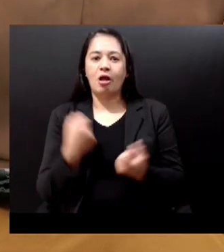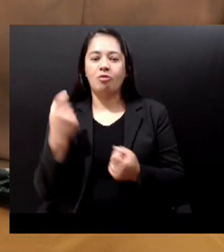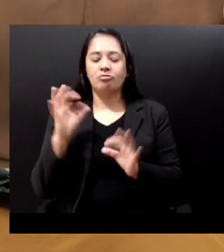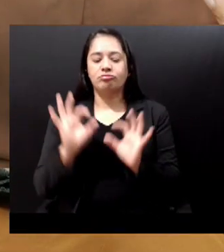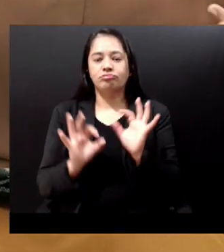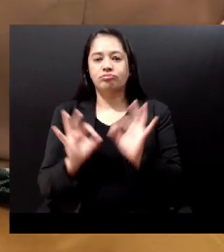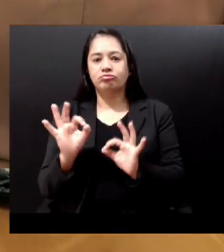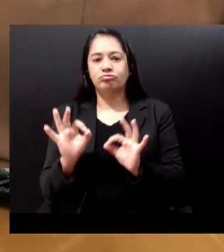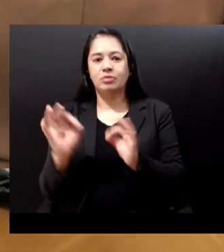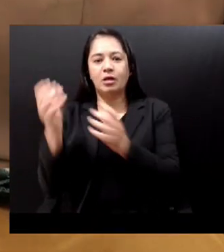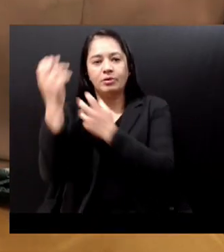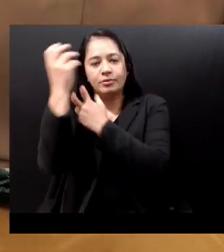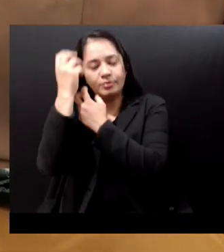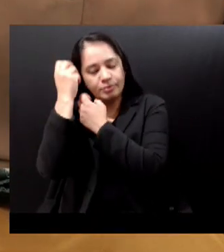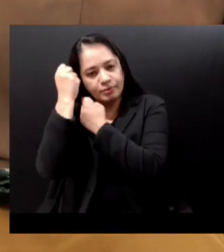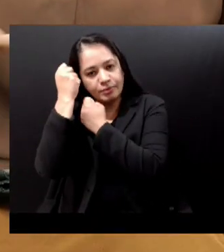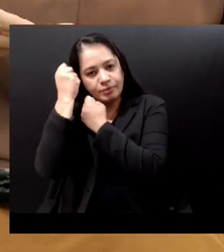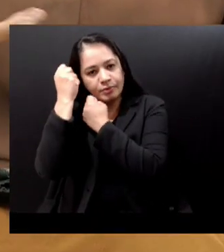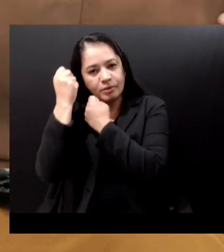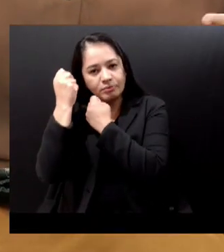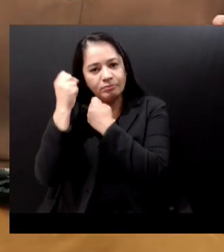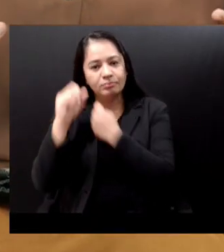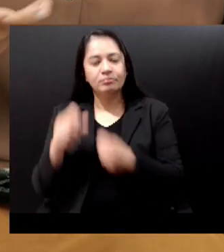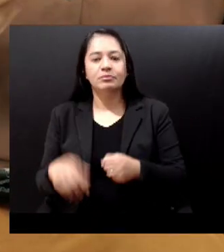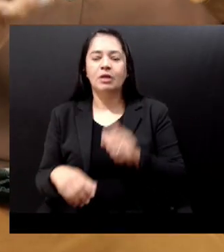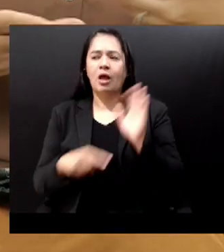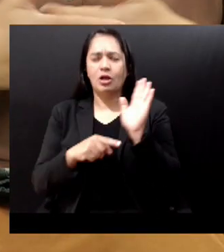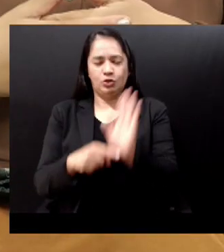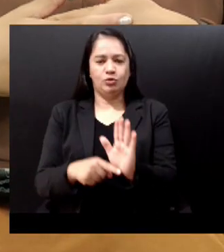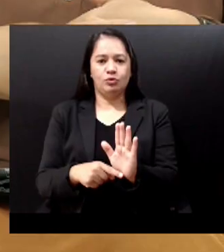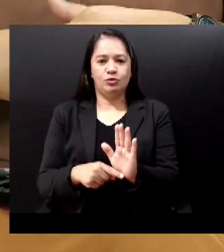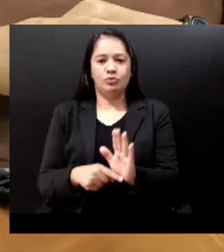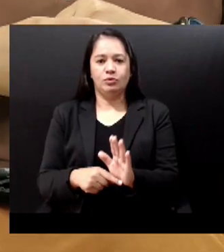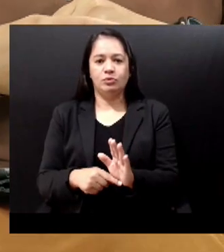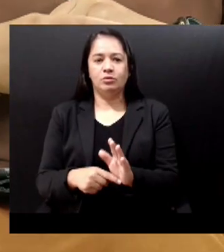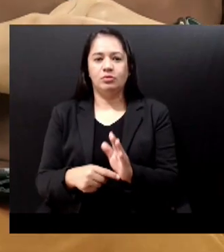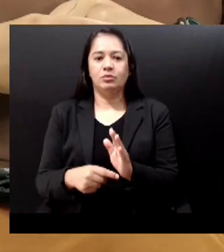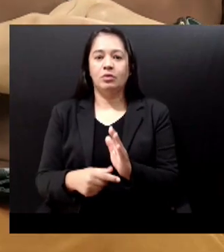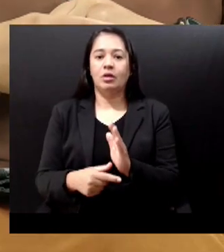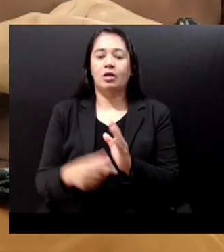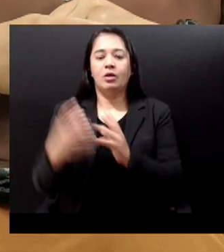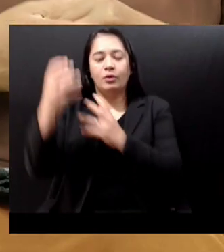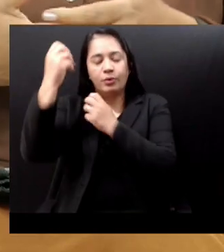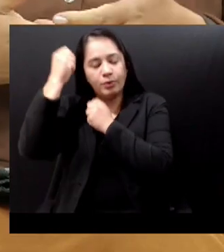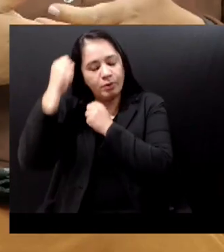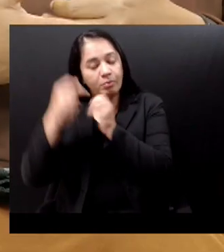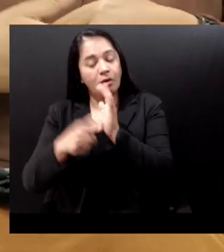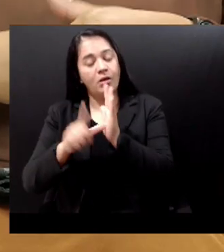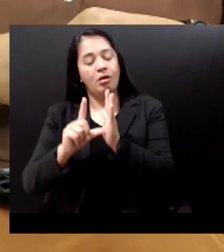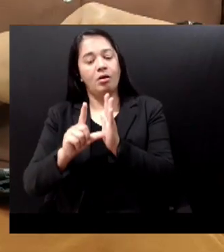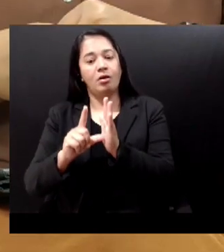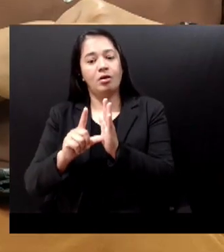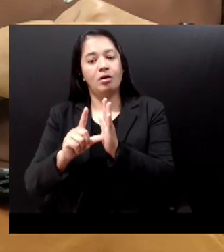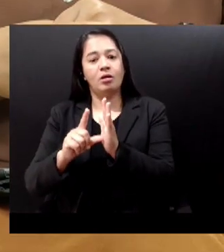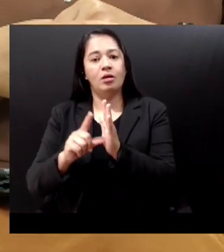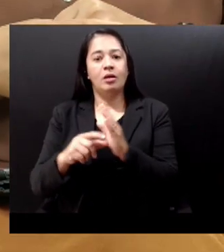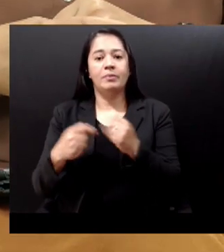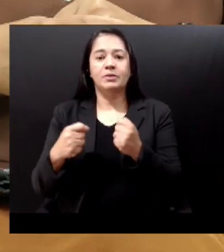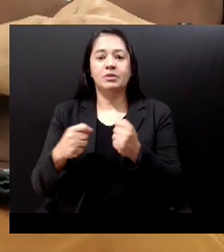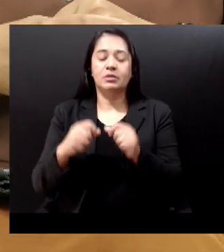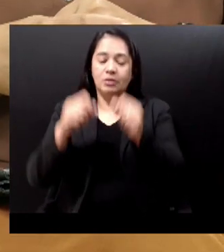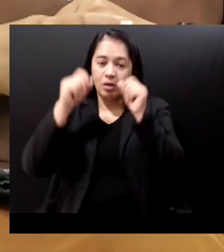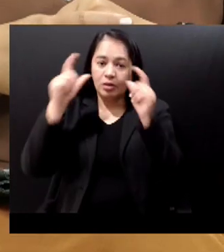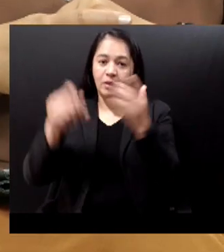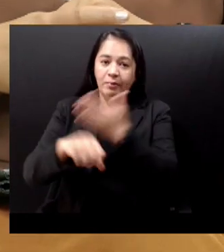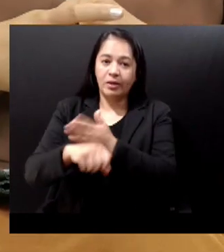né, ajuda? Dormir mais cedo, de repente, porque ela precisa acordar cedo para treinar, mas ela tem dificuldade com isso.